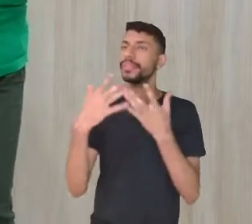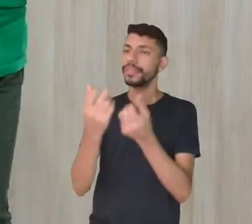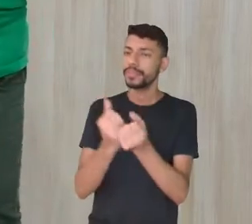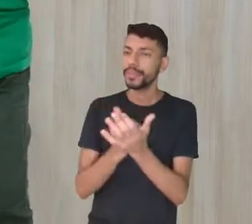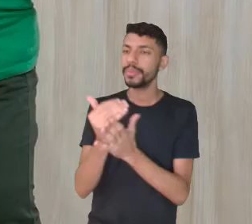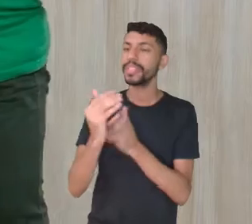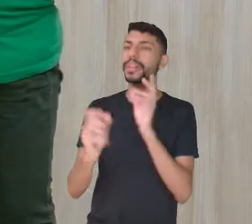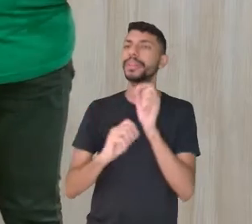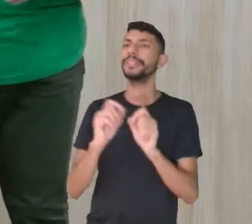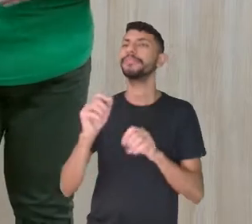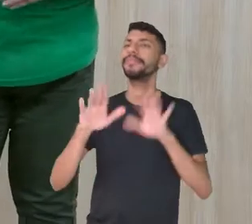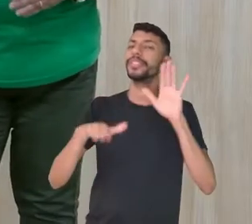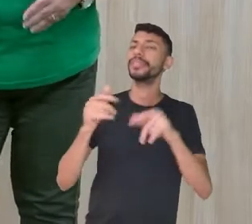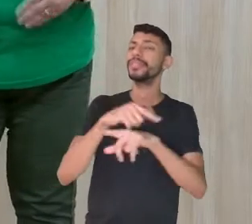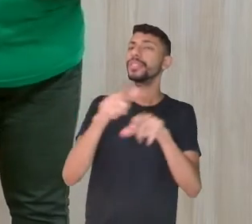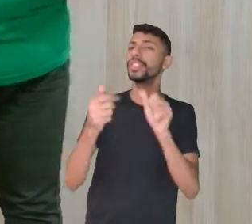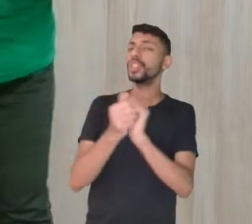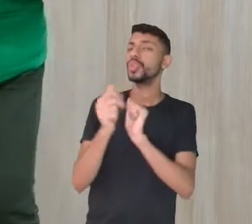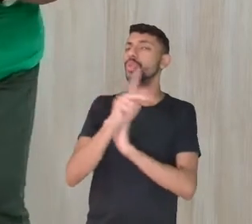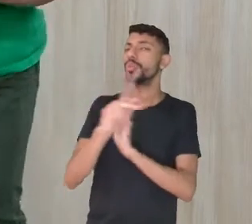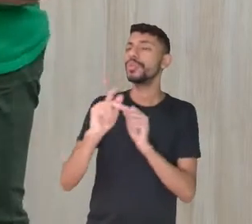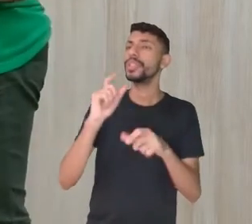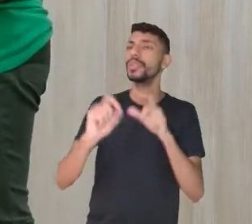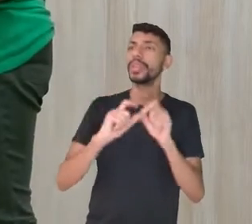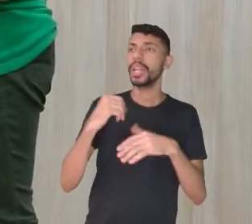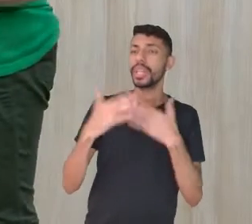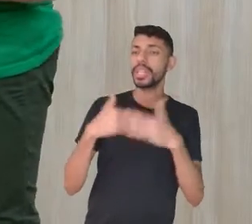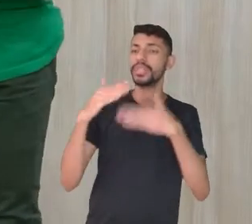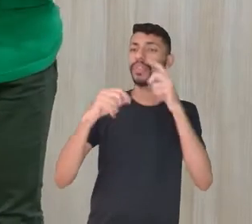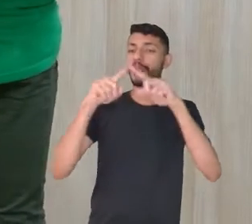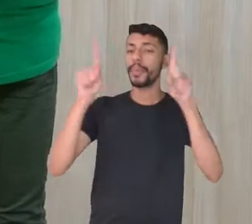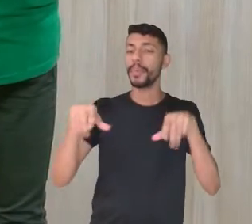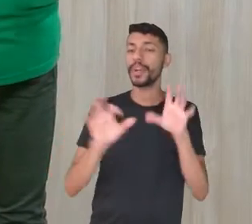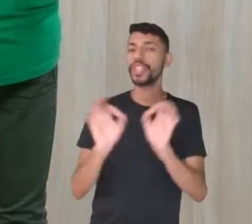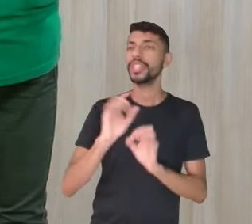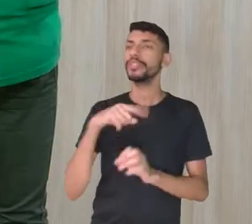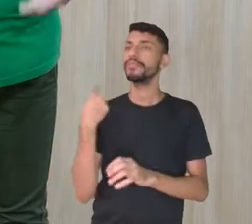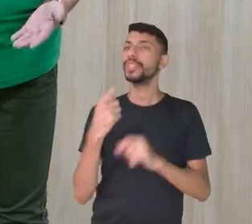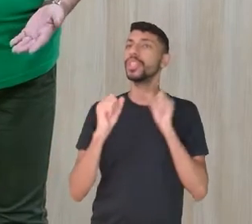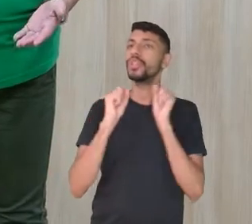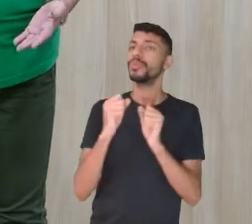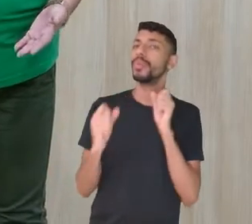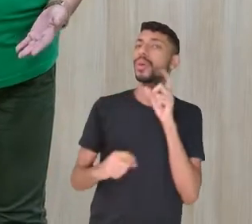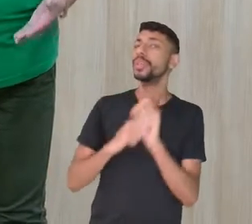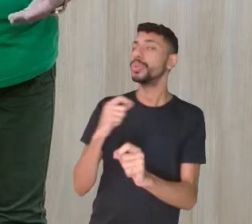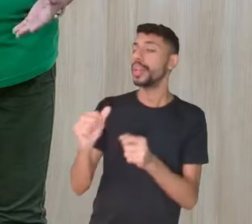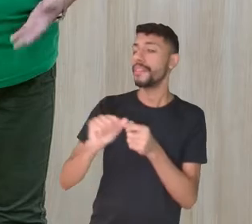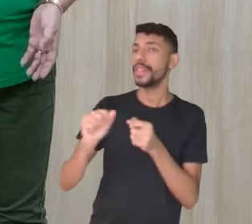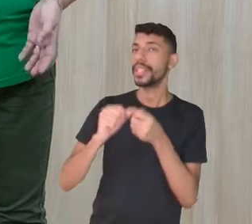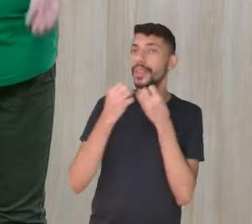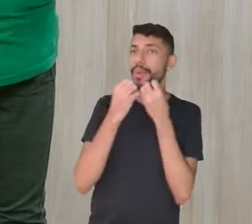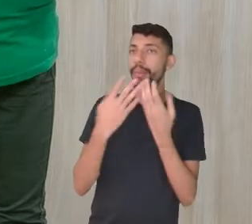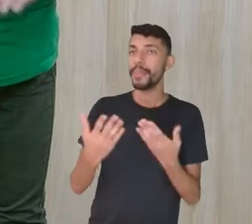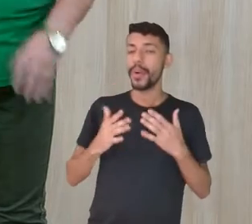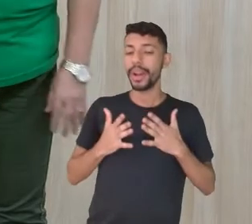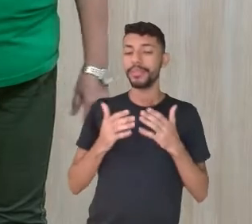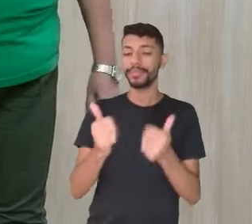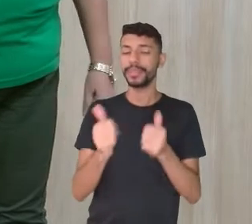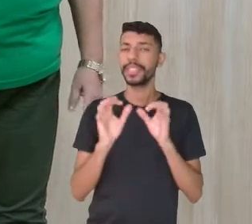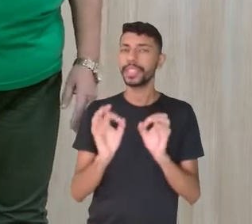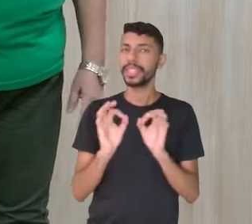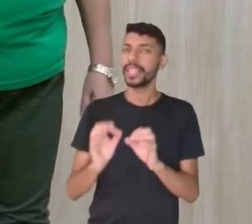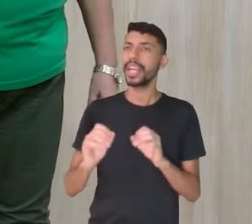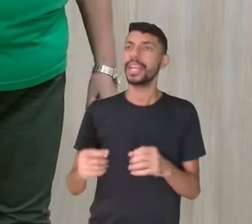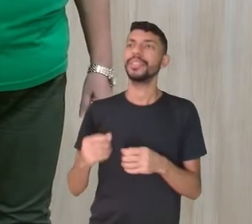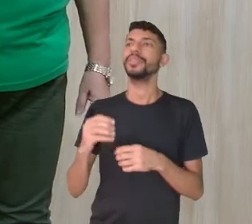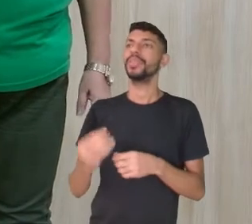Quem sabe aí você, junto com os professores, desenvolve aí um bom projeto e a gente faz aí uma boa ação em dar um bom